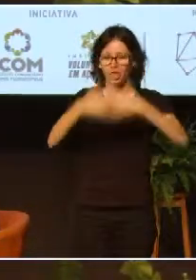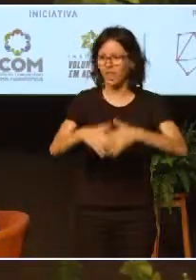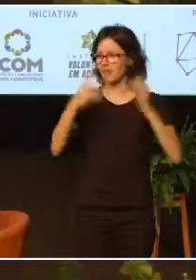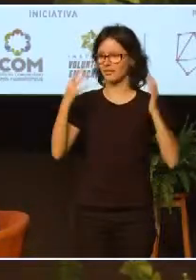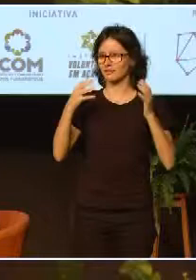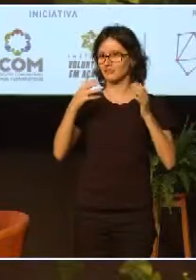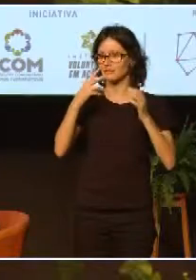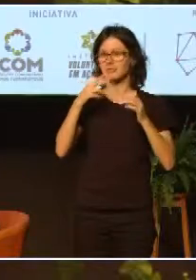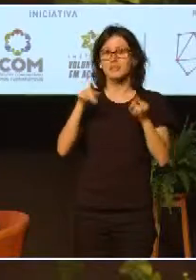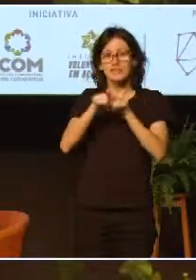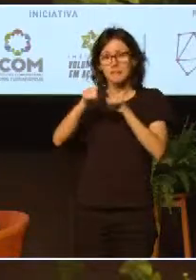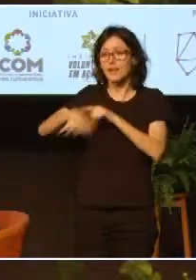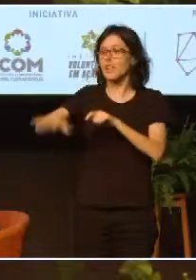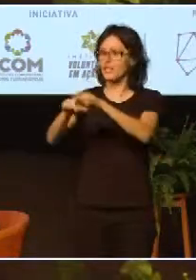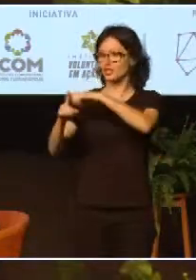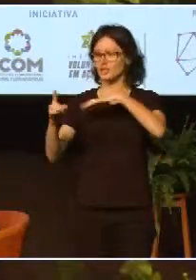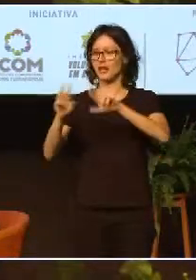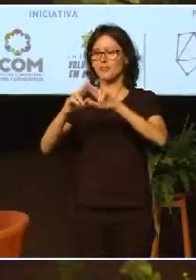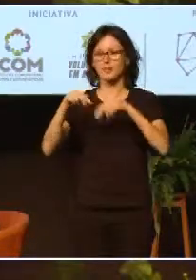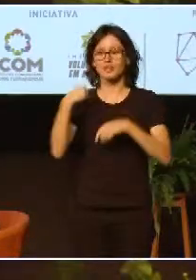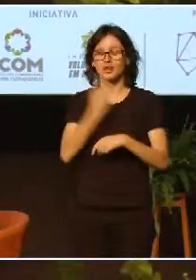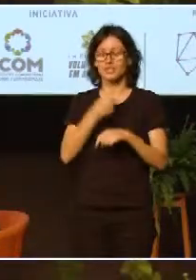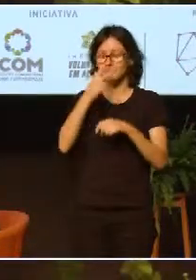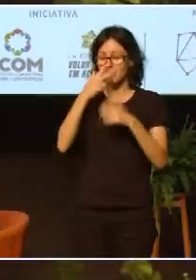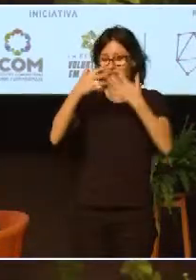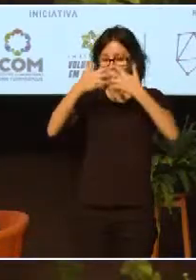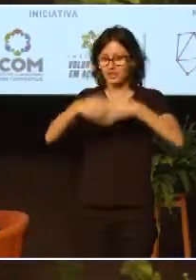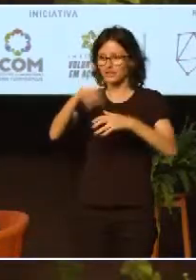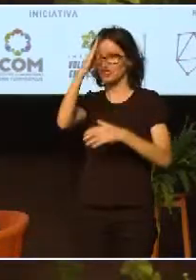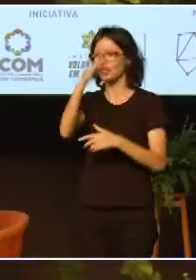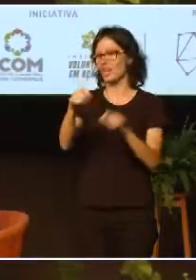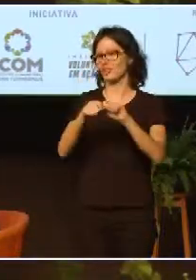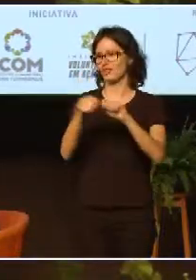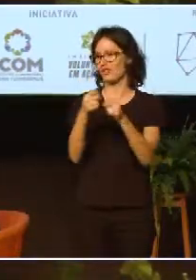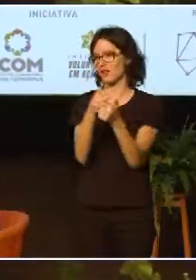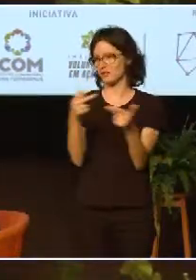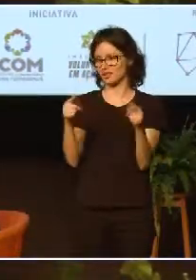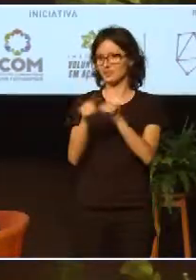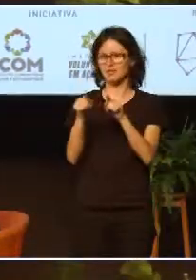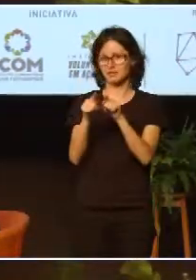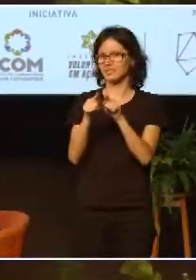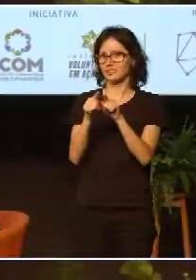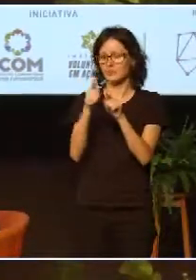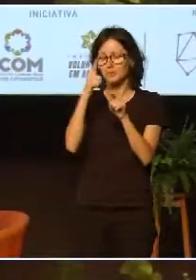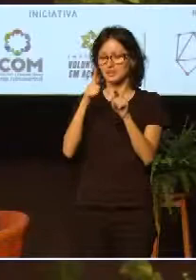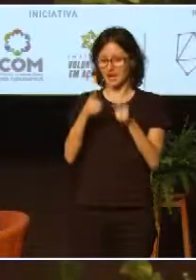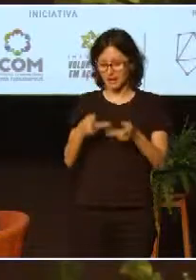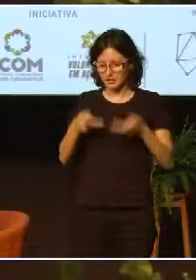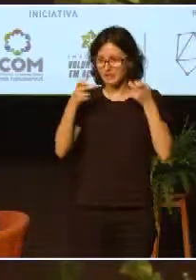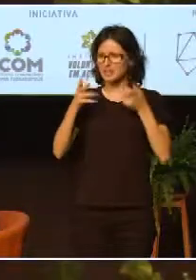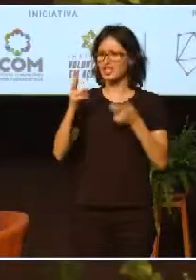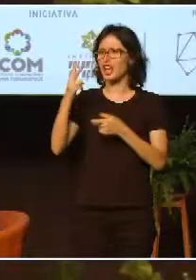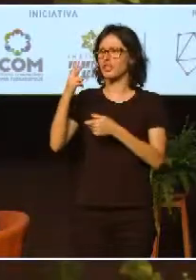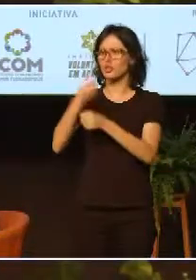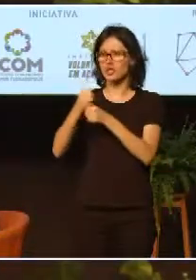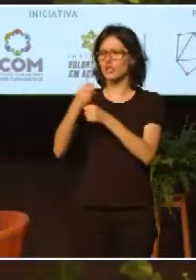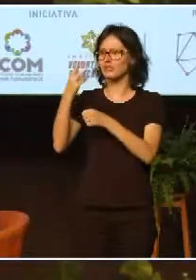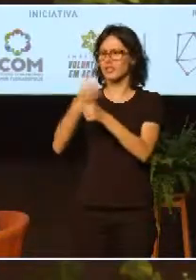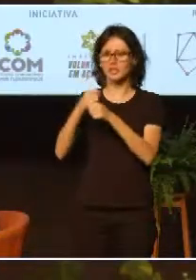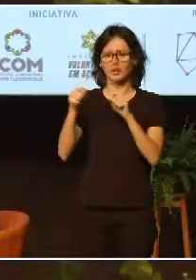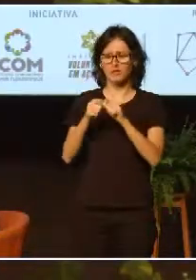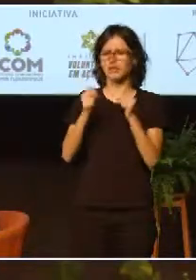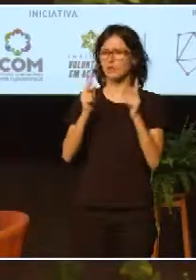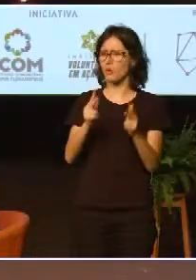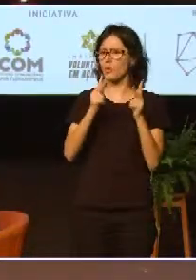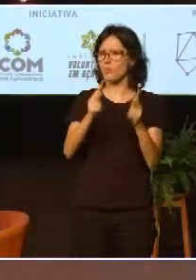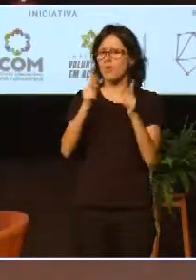para questões sociais, porque a gente, às vezes, entra num piloto automático tão grande que, daqui a pouco, passam 2, 3 anos, você está fazendo aquela